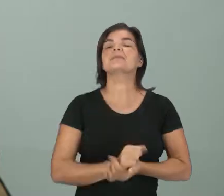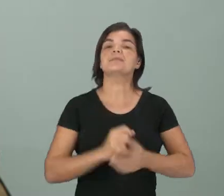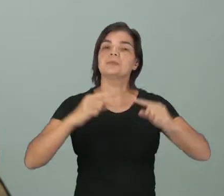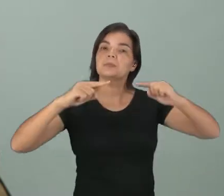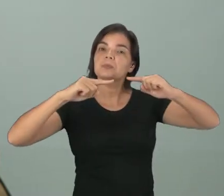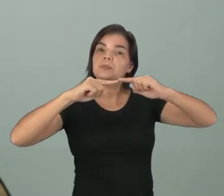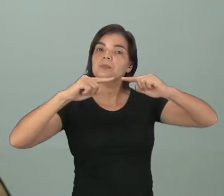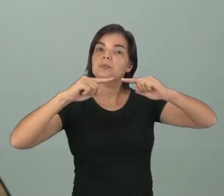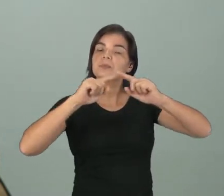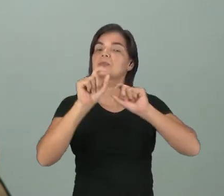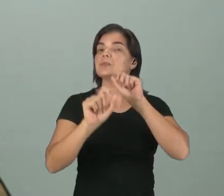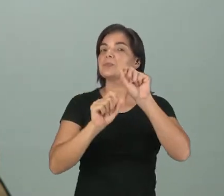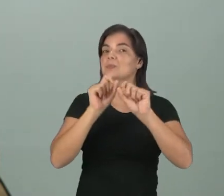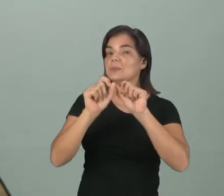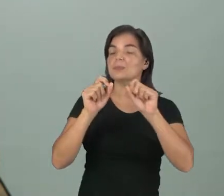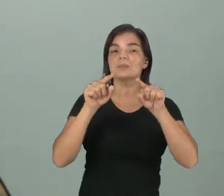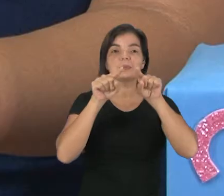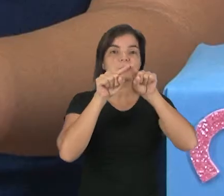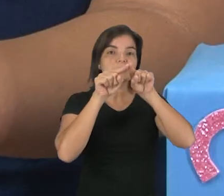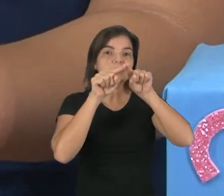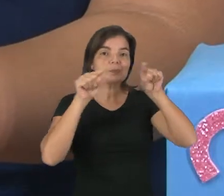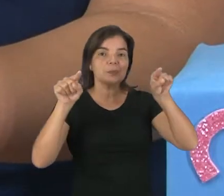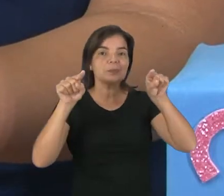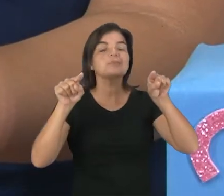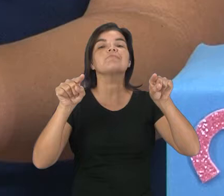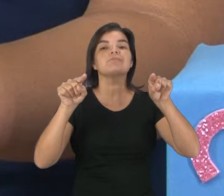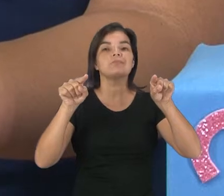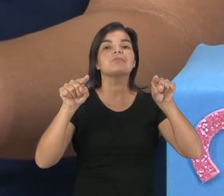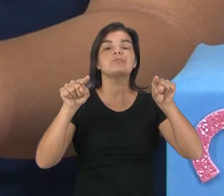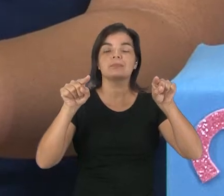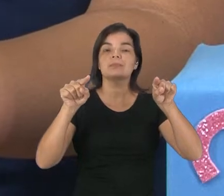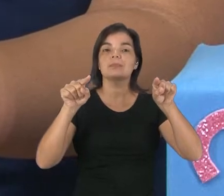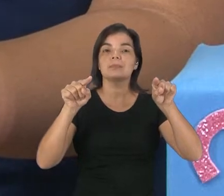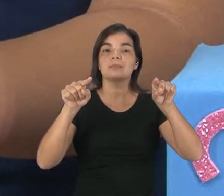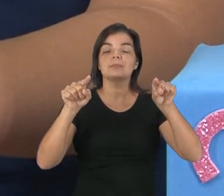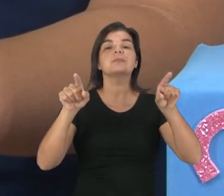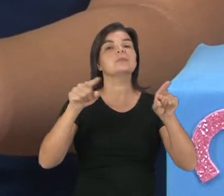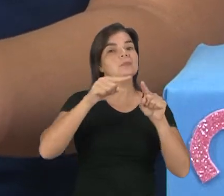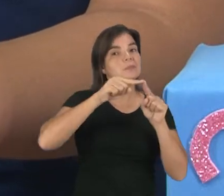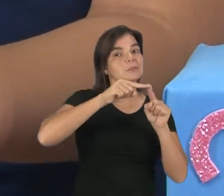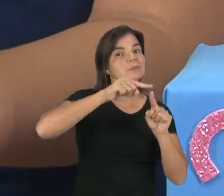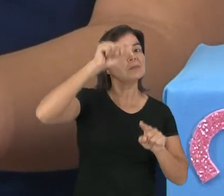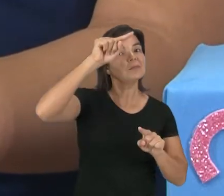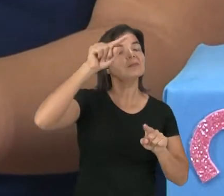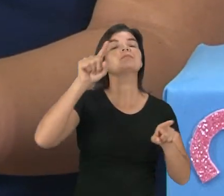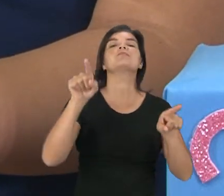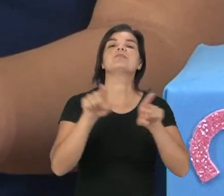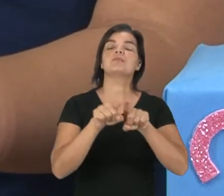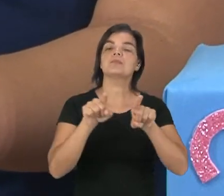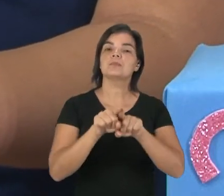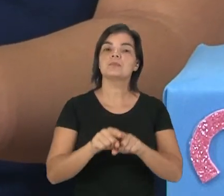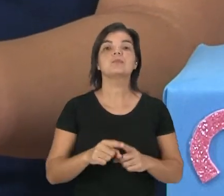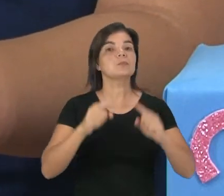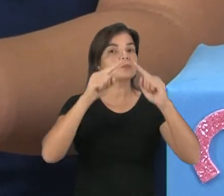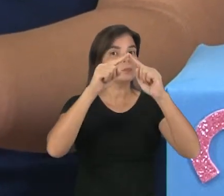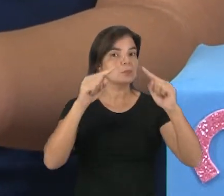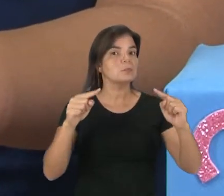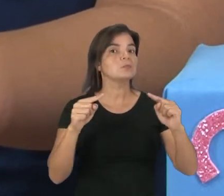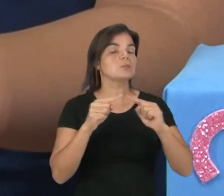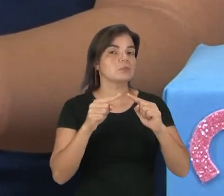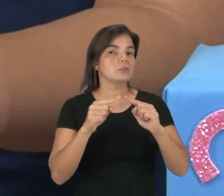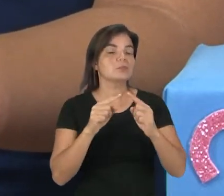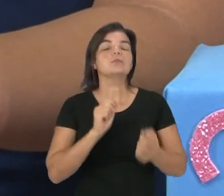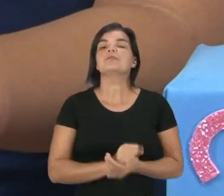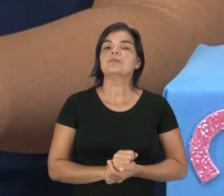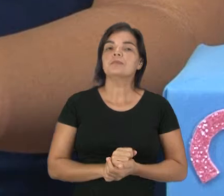As arestas são essas linhas paralelas e retas que sobem aqui. Ainda sobre pirâmides, as